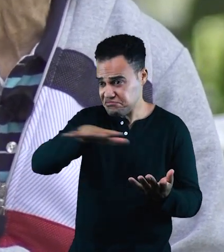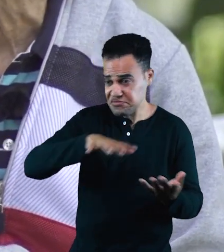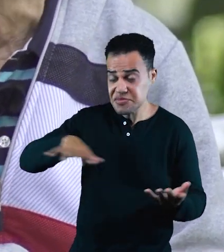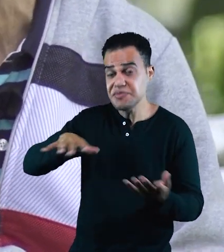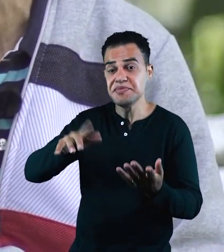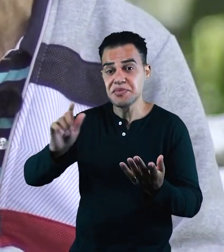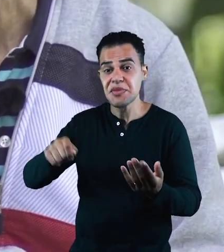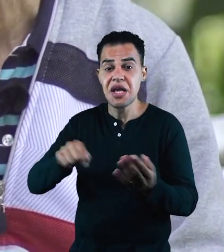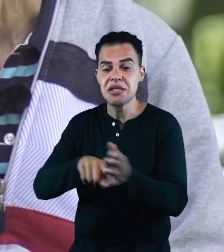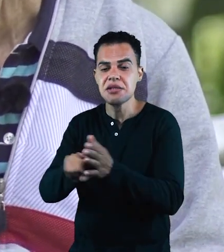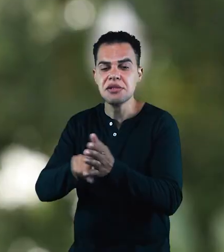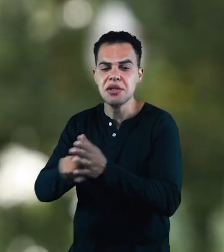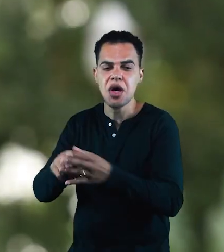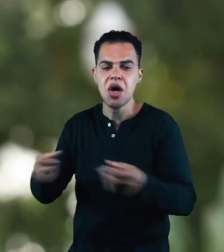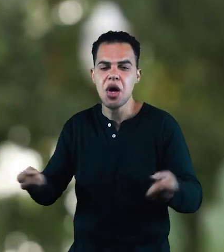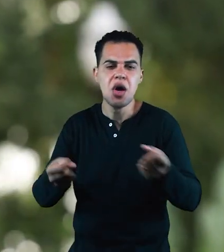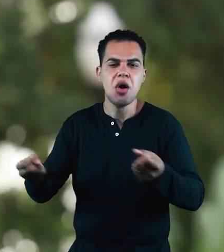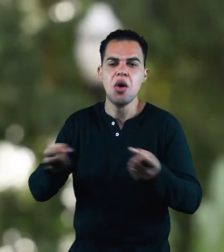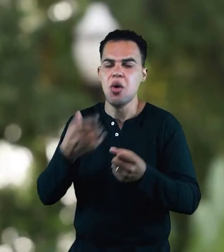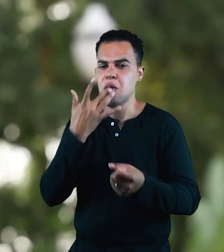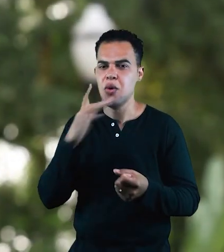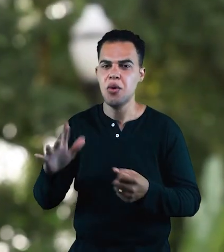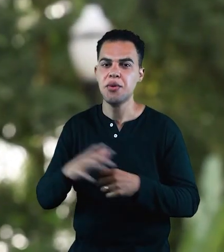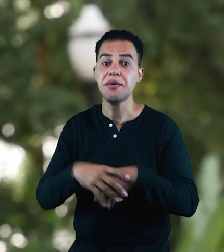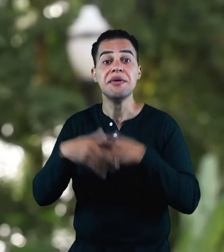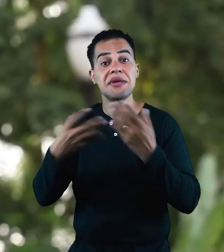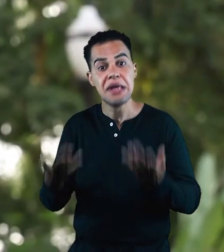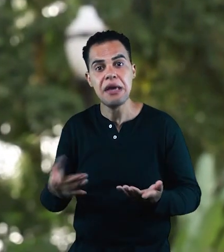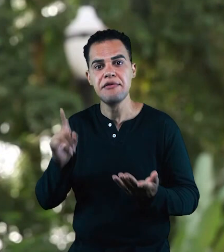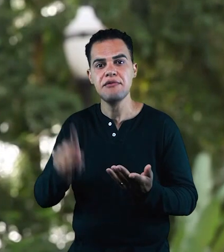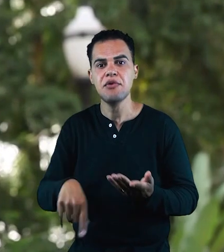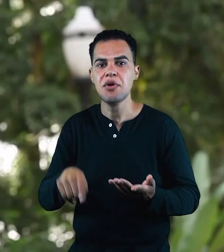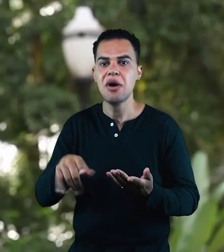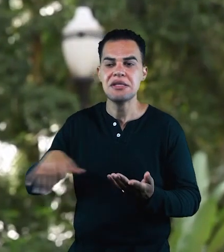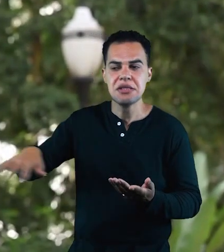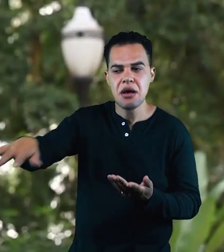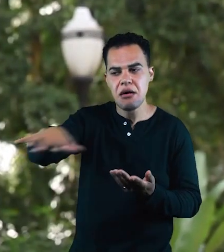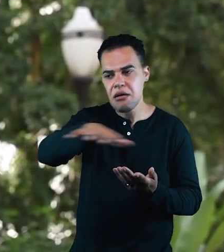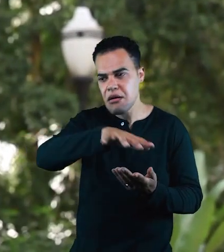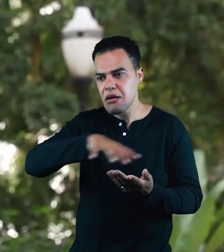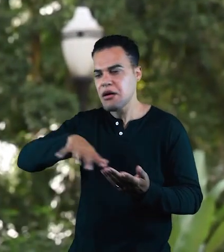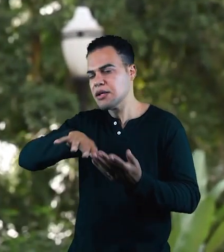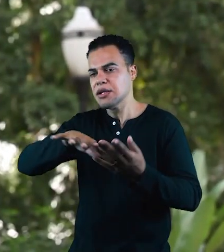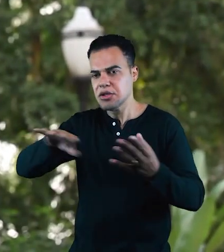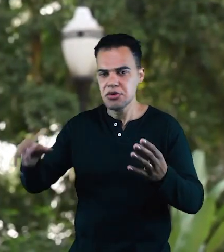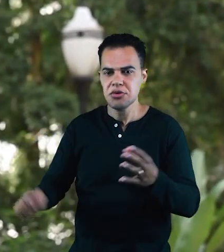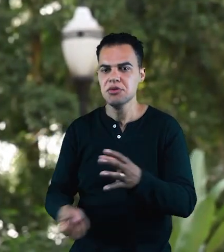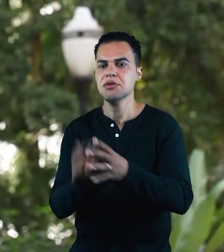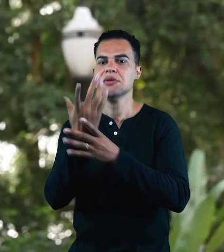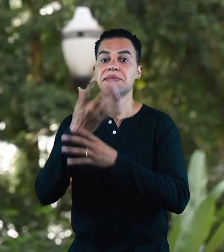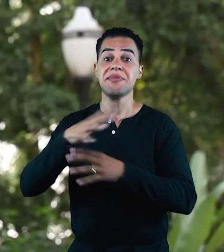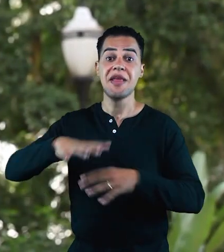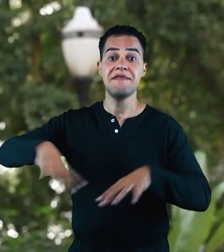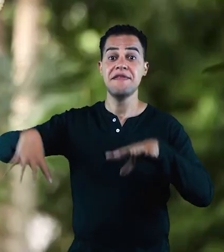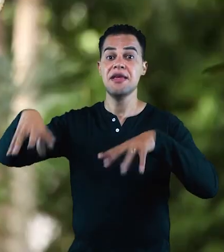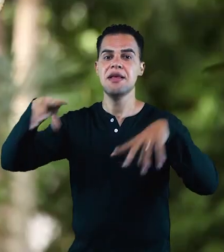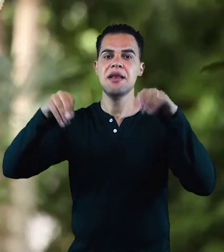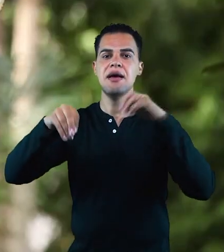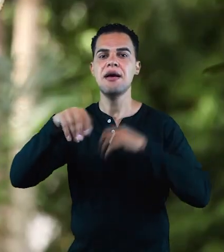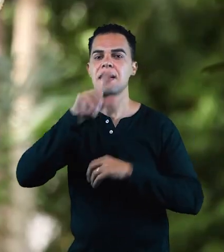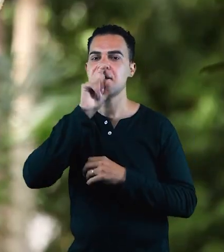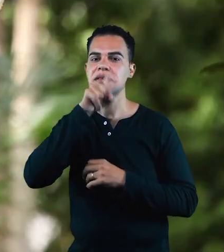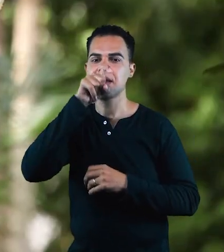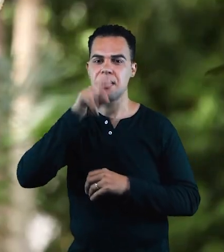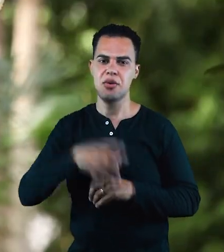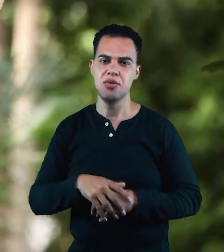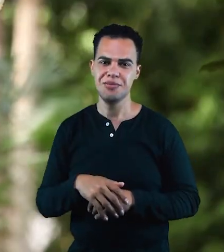aqui na região. E essas 6 marias é que reconstruíram... Destaque para a escultura e lápide da praça Papa